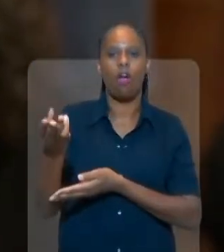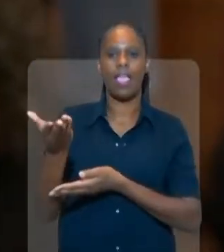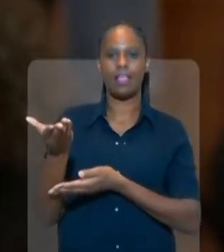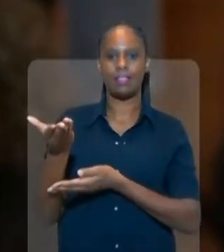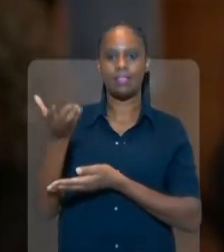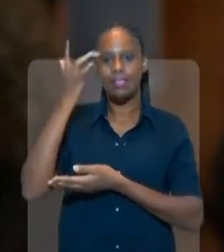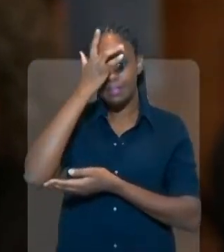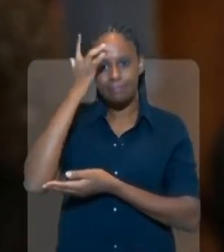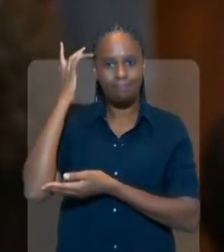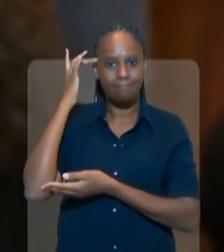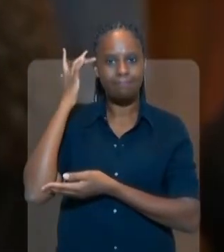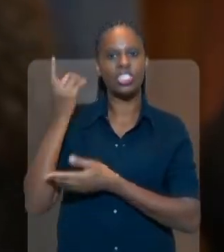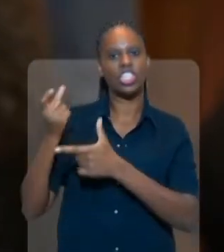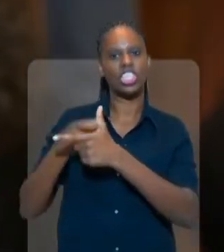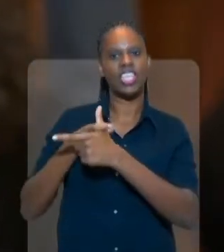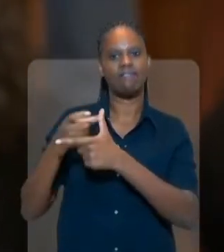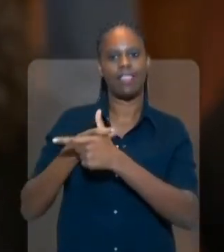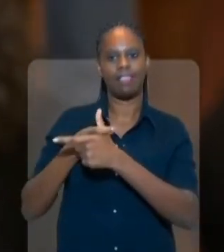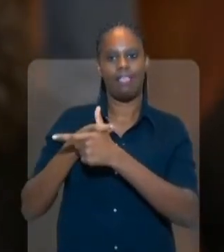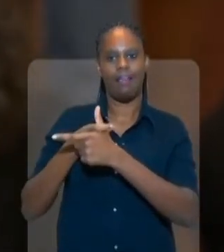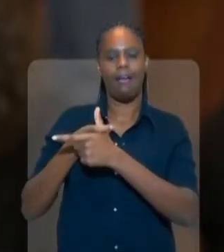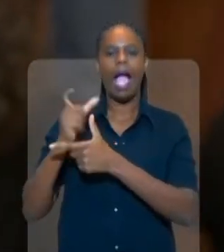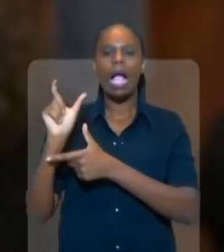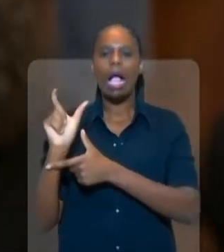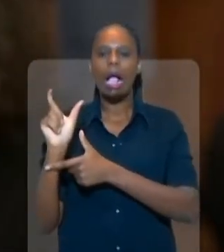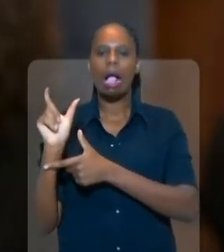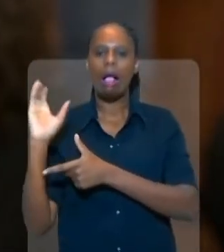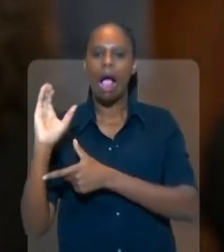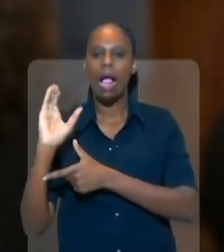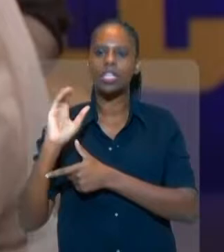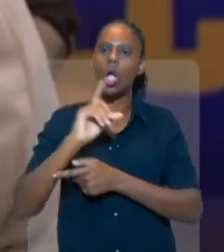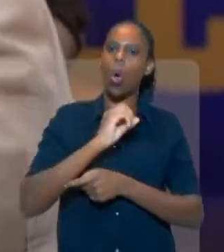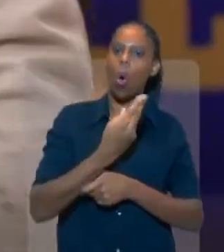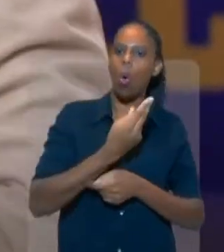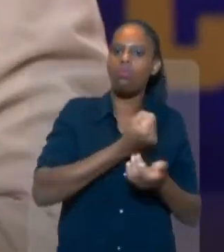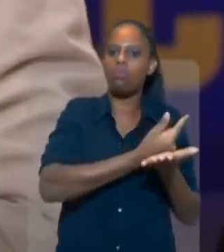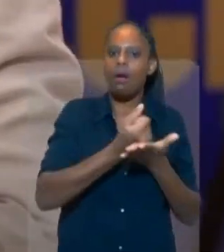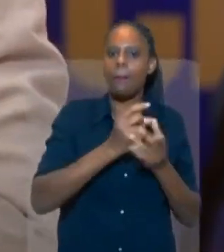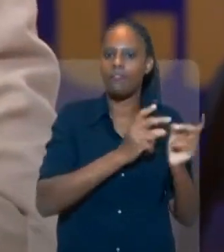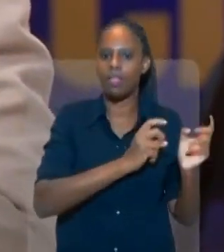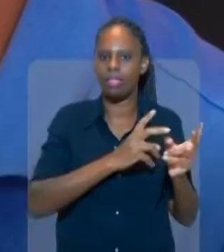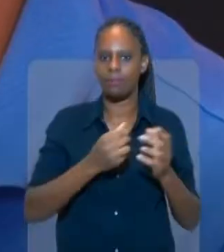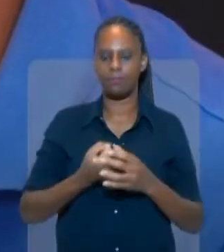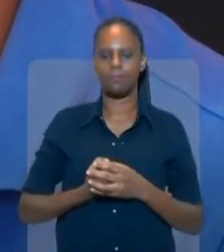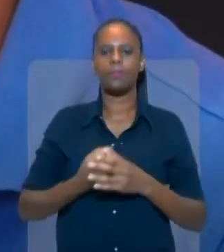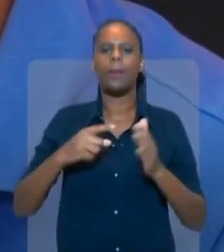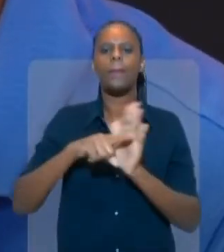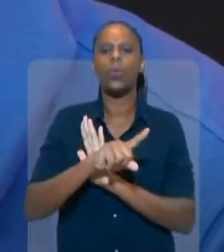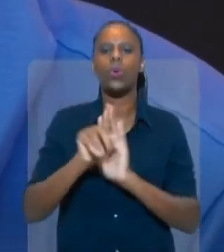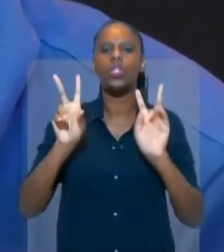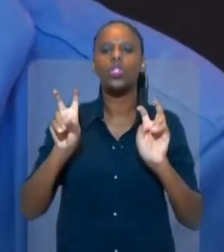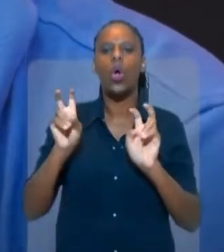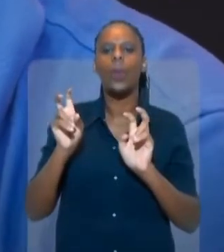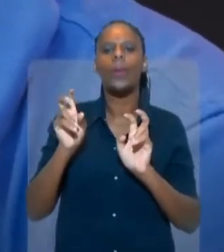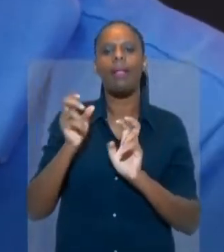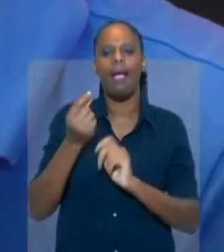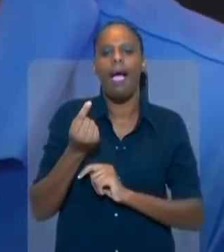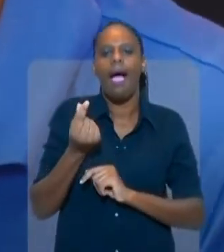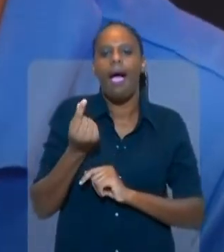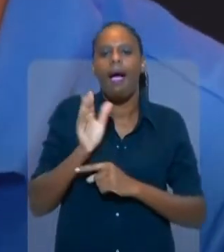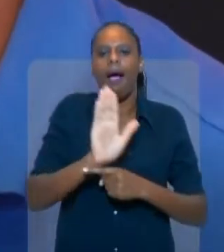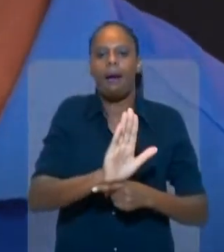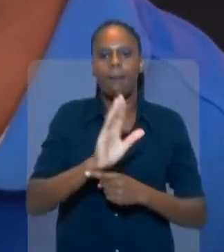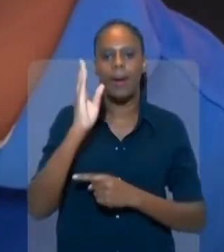milhões de pessoas que estão com dívida ou no cartão de crédito ou no varejo. Gostaria de perguntar sobre o